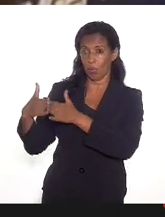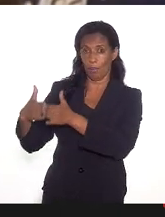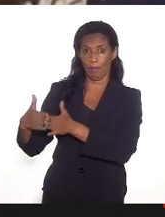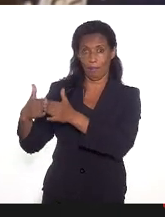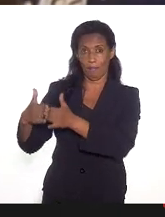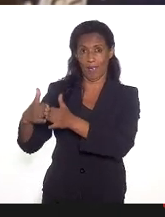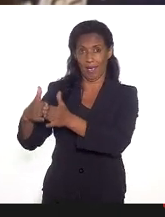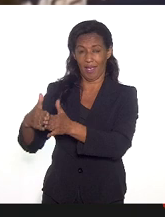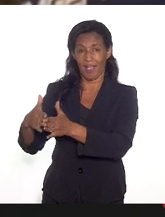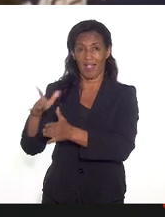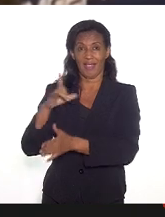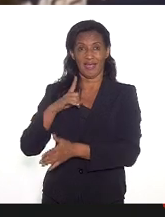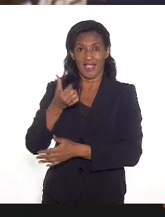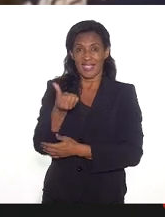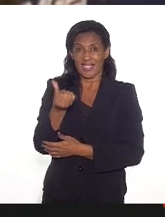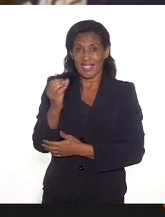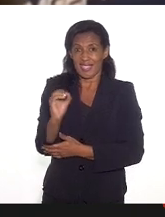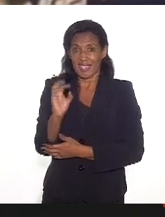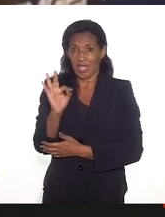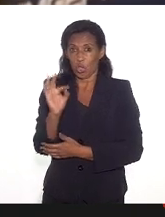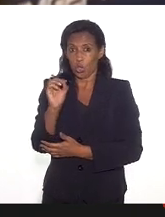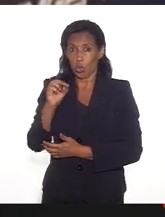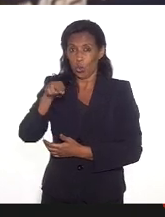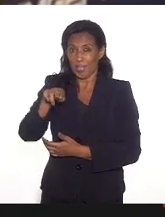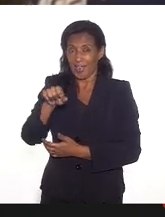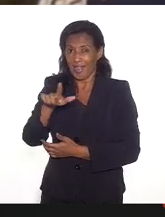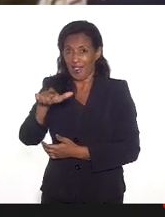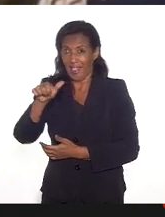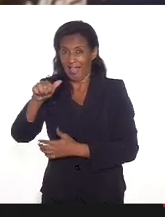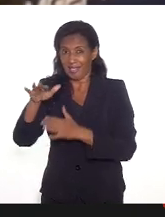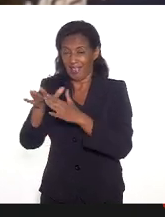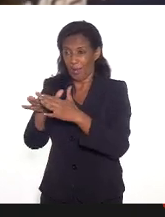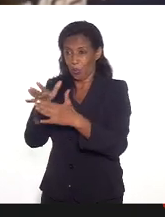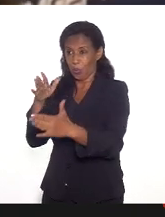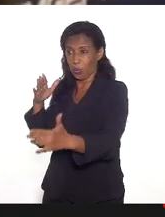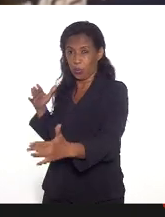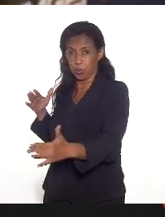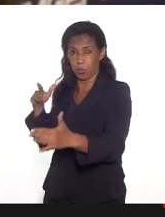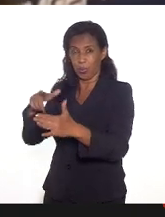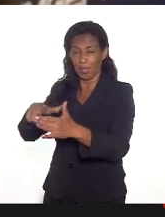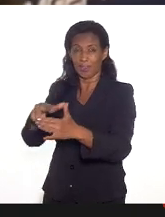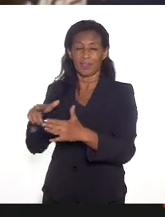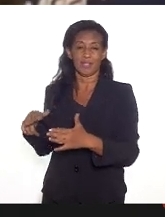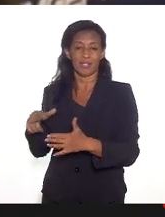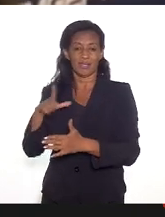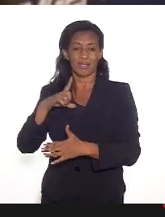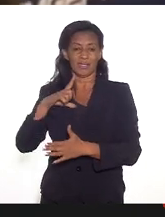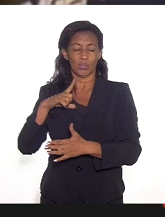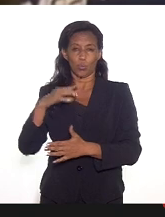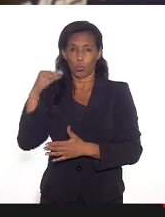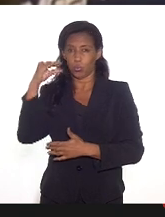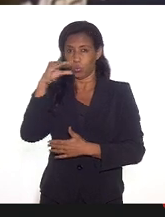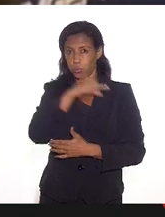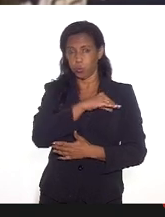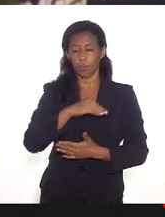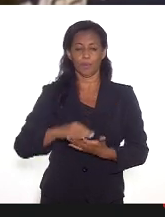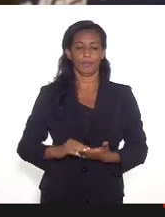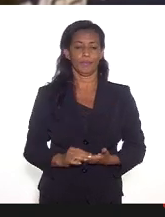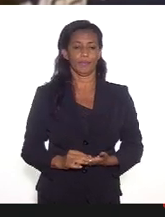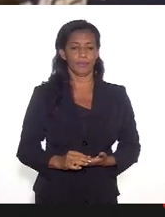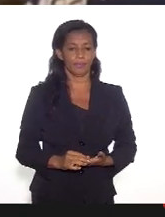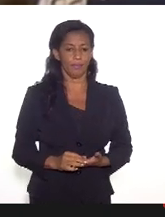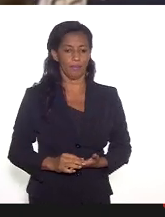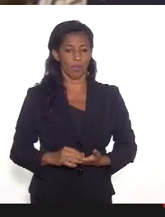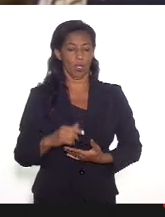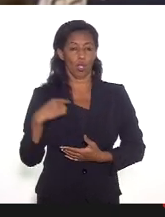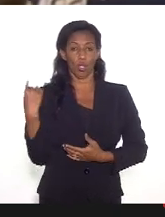cerca de 60 toneladas de amianto que cobriam as redes de vapor superaquecido do navio. Nós